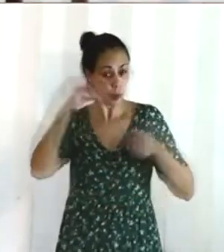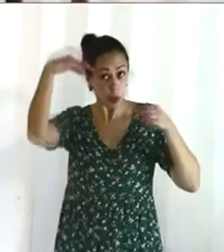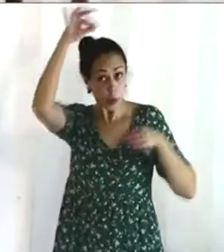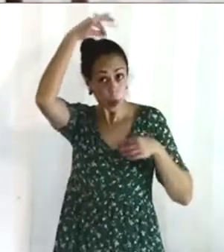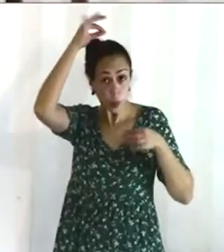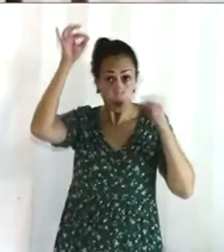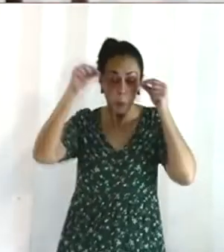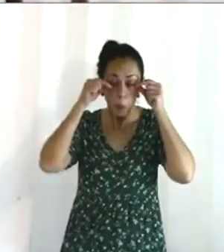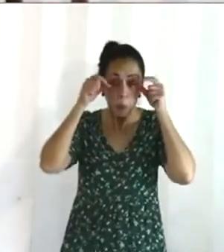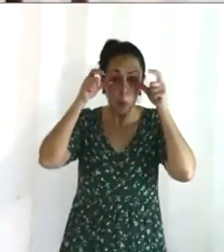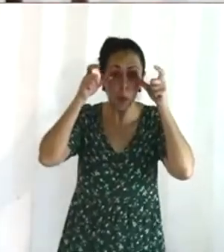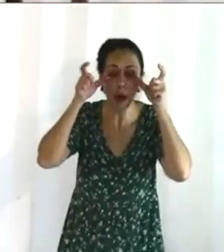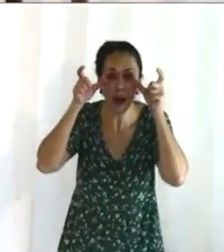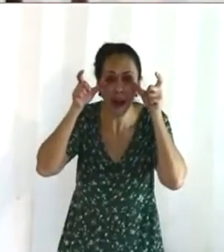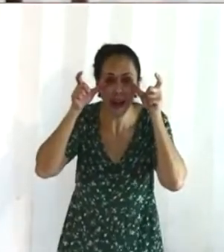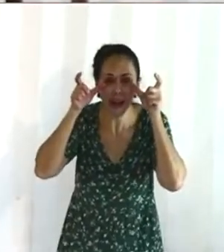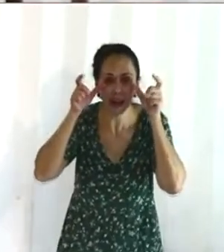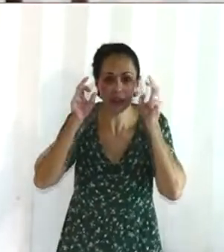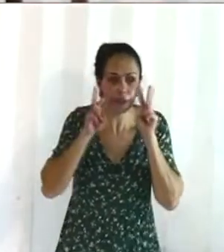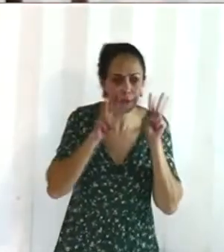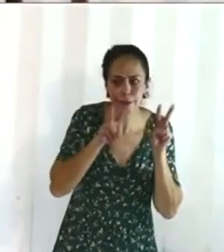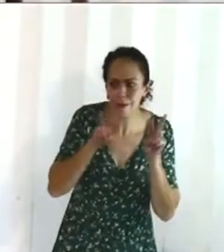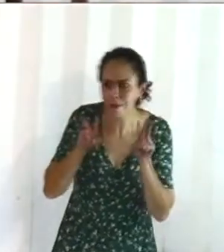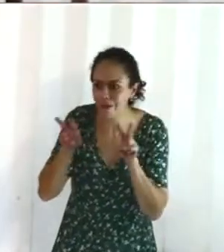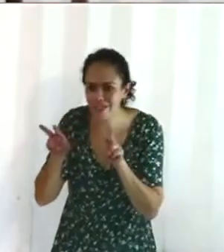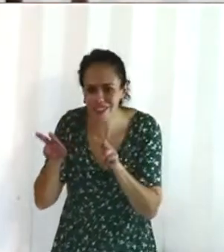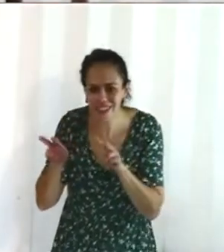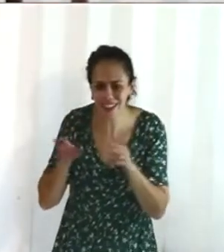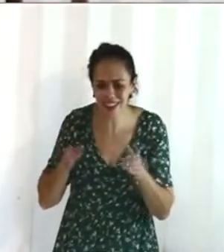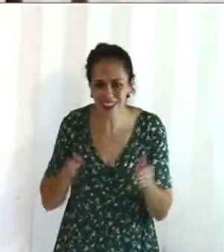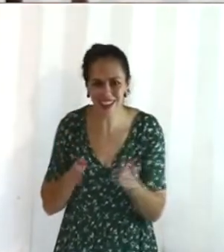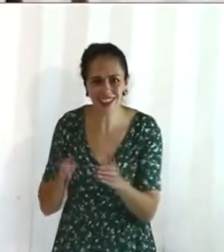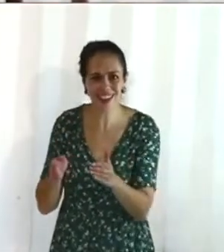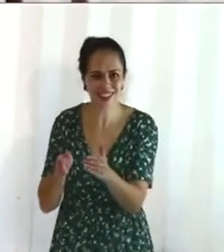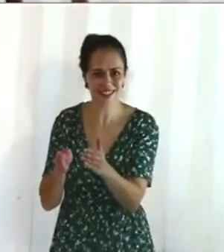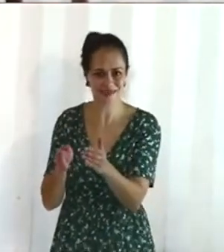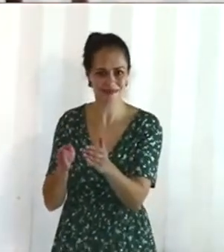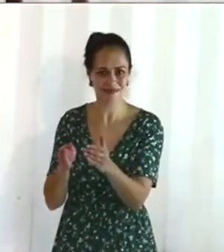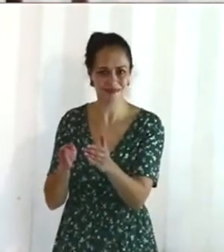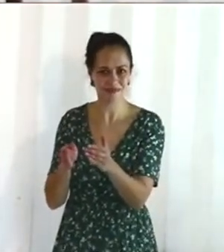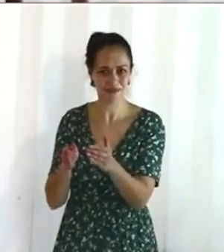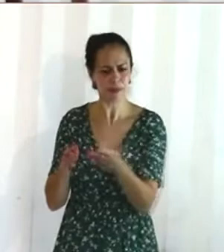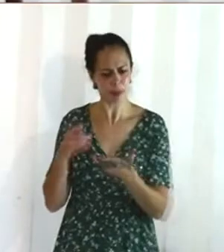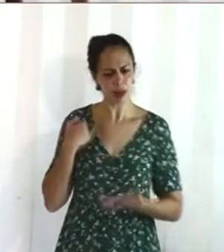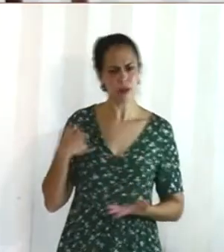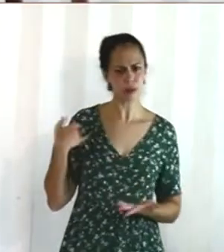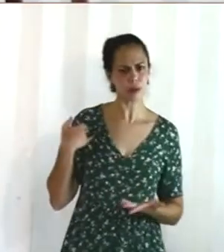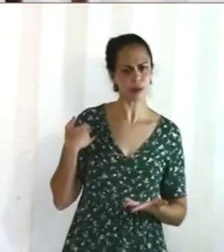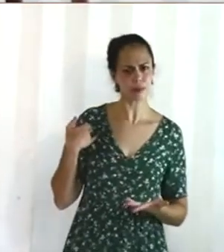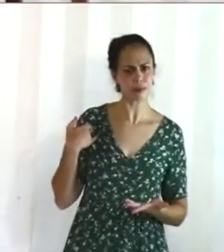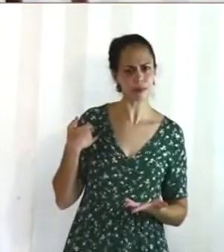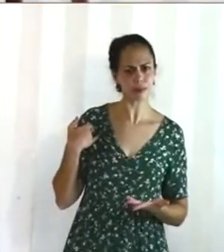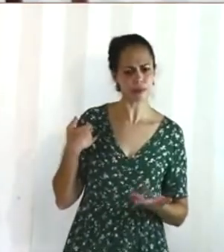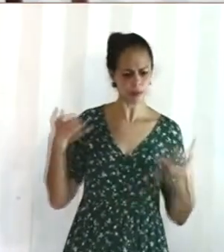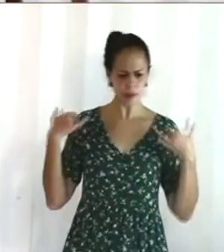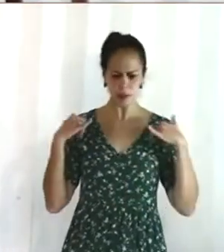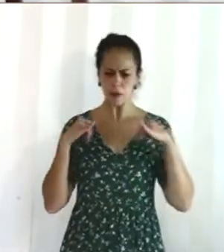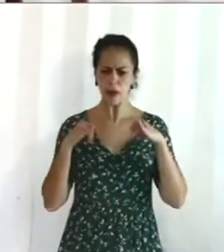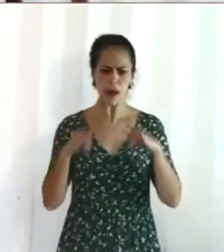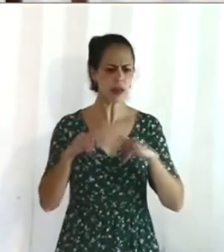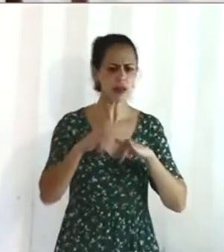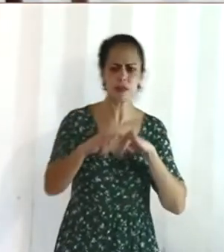Então João está dizendo, nós precisamos anunciar essa vida que se encarnou, mas nós não podemos pensar apenas